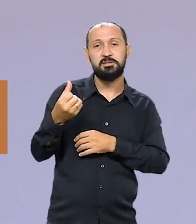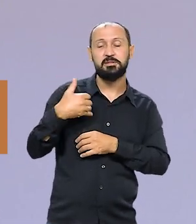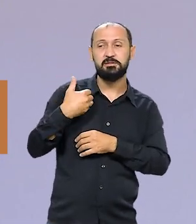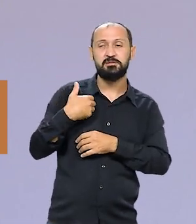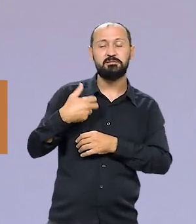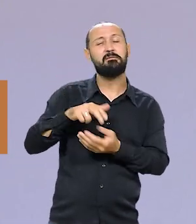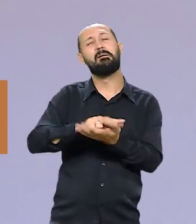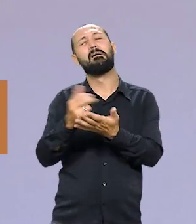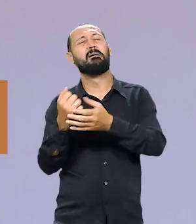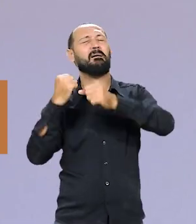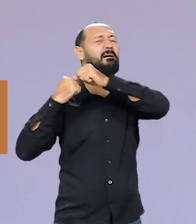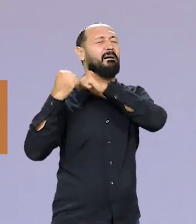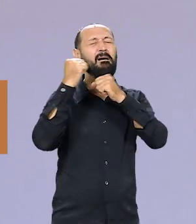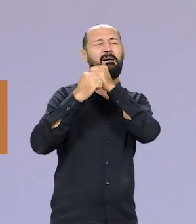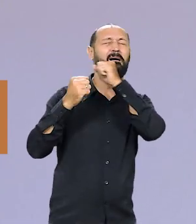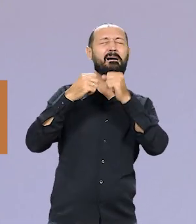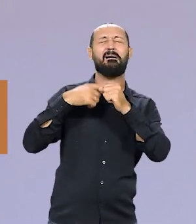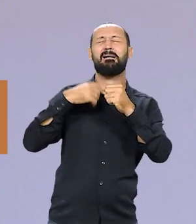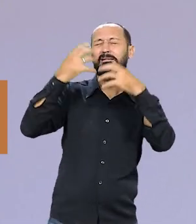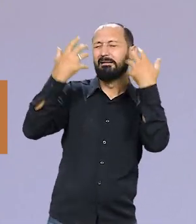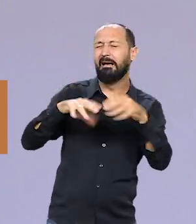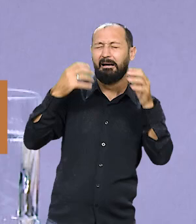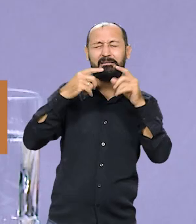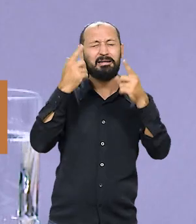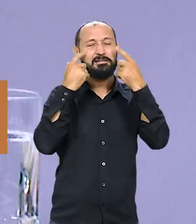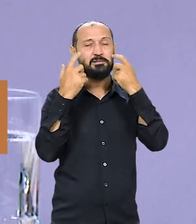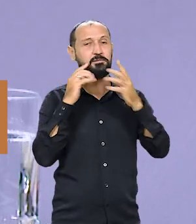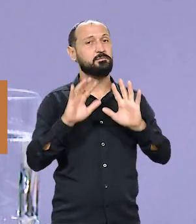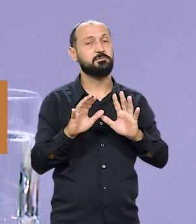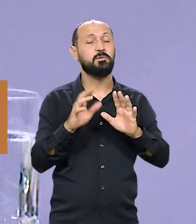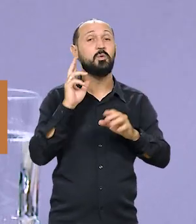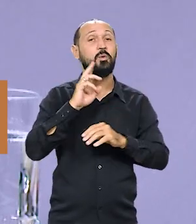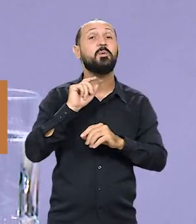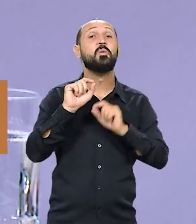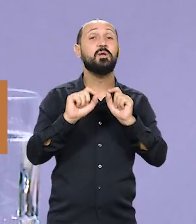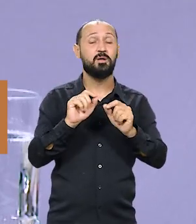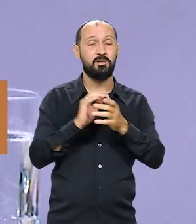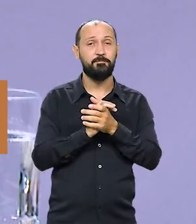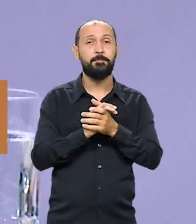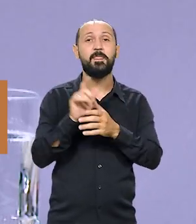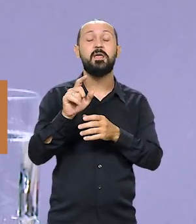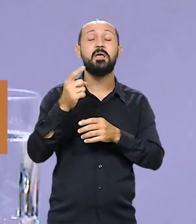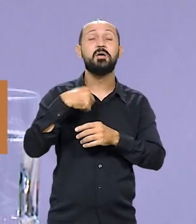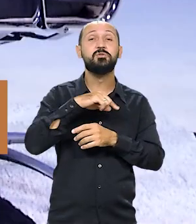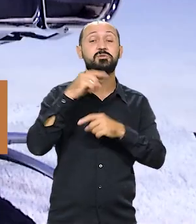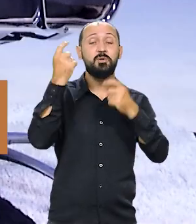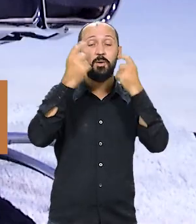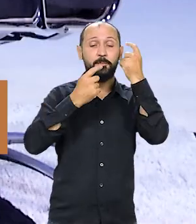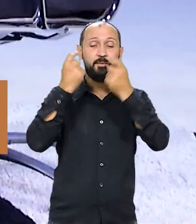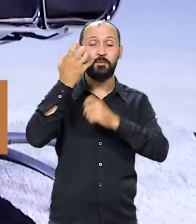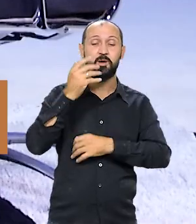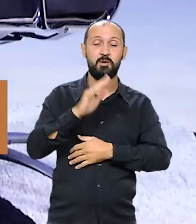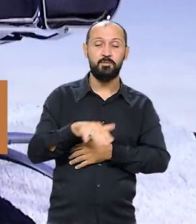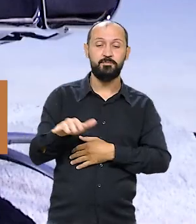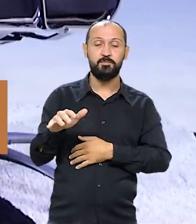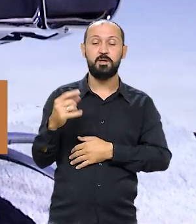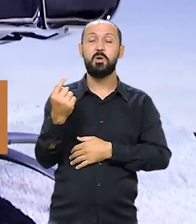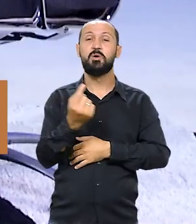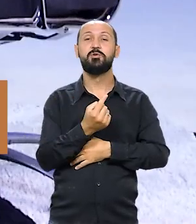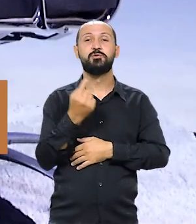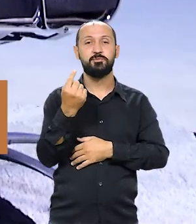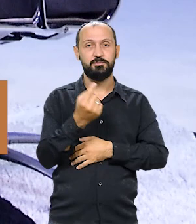de 16 anos fazer birra, numa condição normal. Criança de 3 é normal. Mas o que eu quero dizer é isso, a preocupação com a